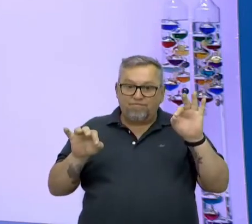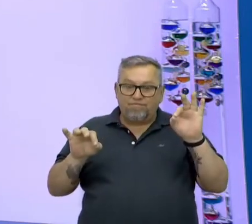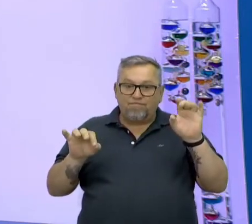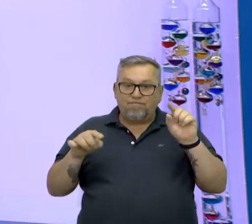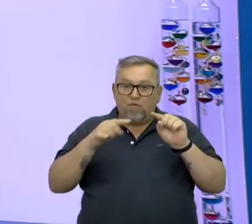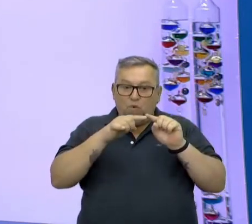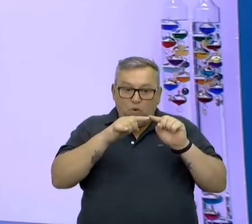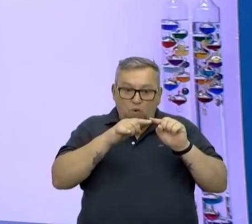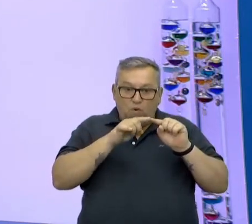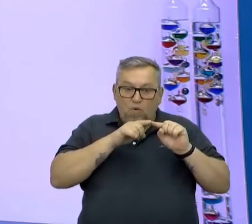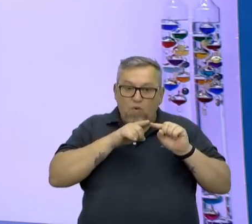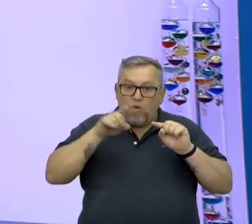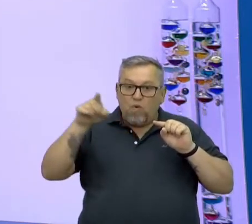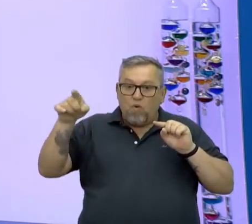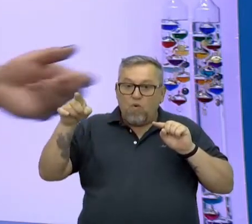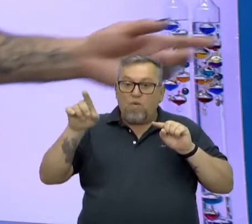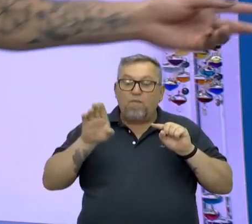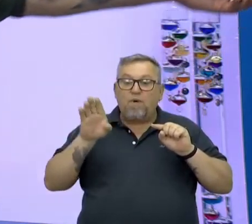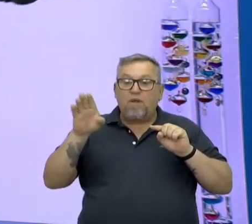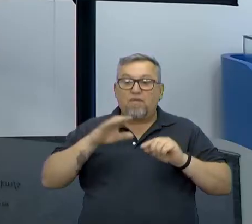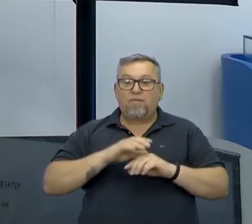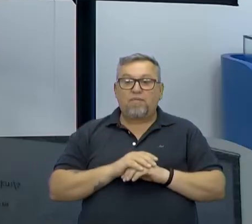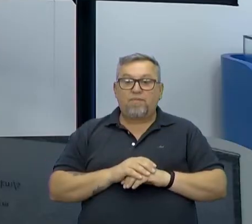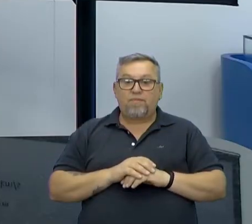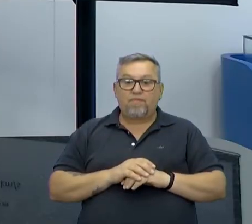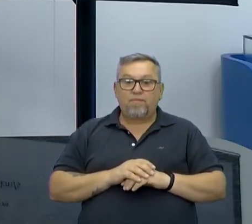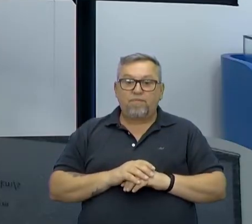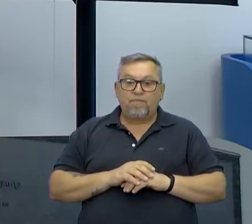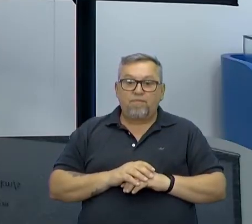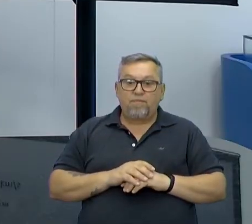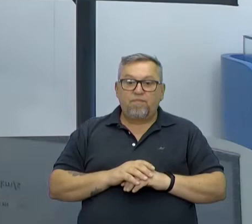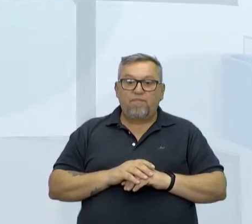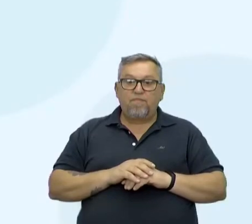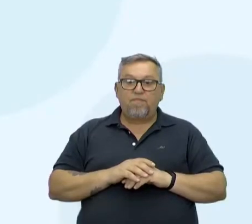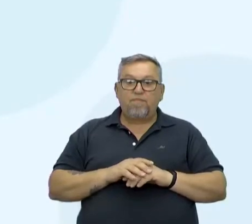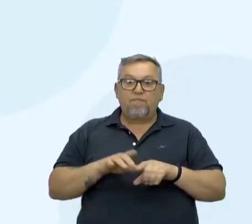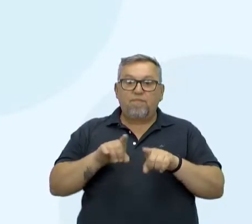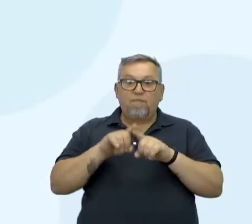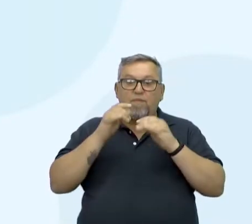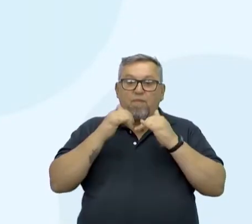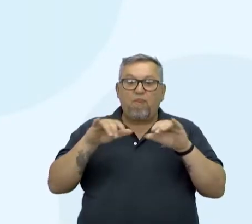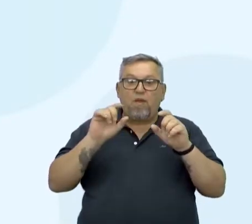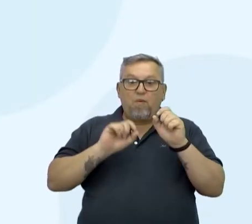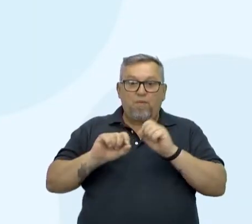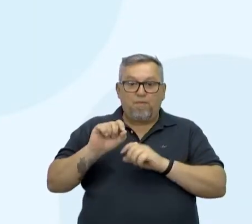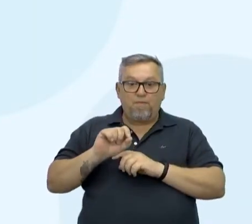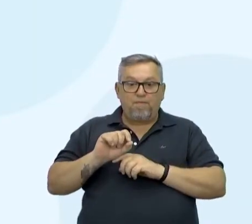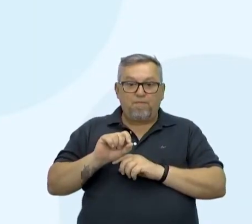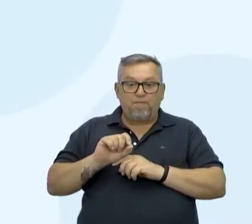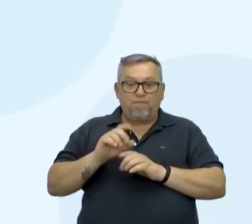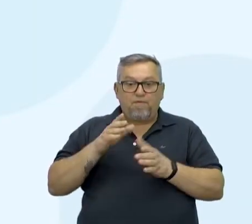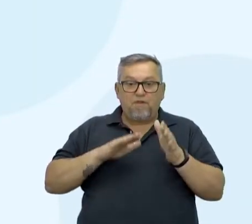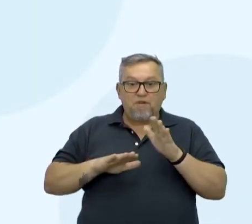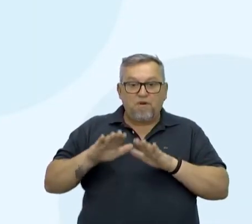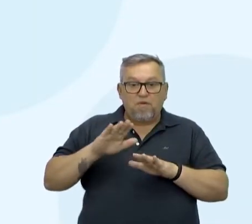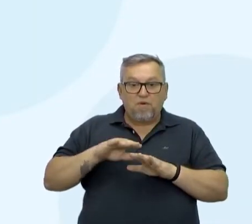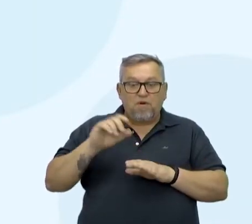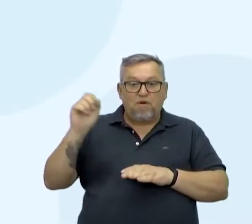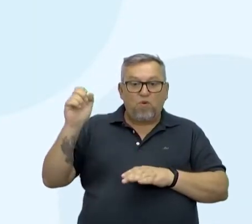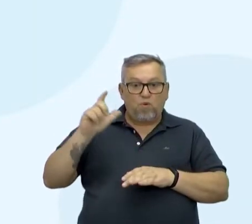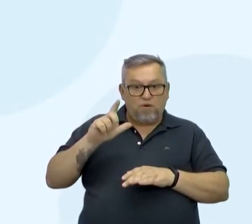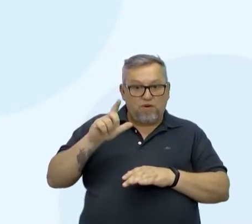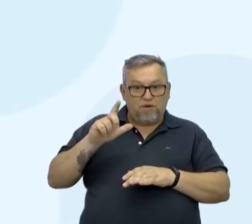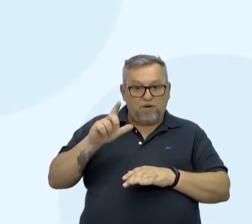a onda saiu até o ponto máximo ali, ó. Certo? Então a intensidade da radiação depende do quê? Da velocidade da luz,